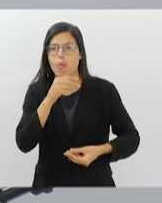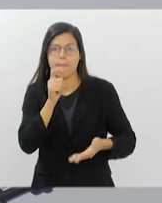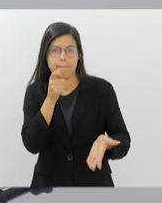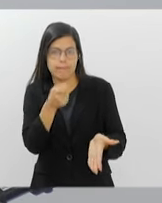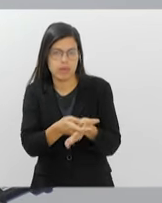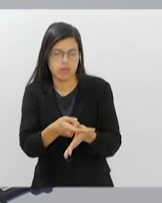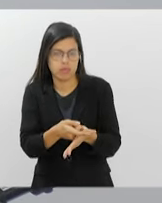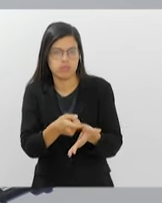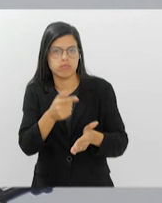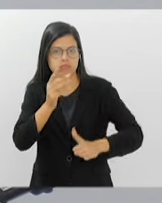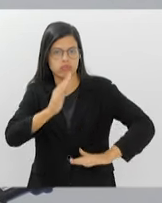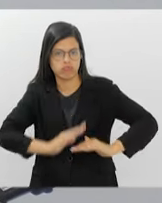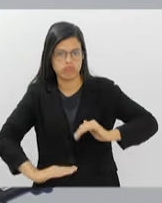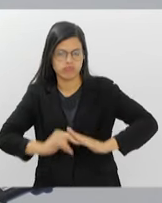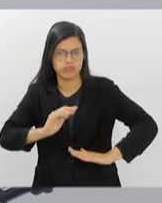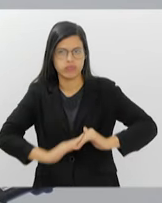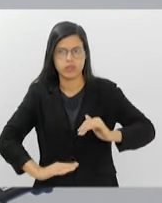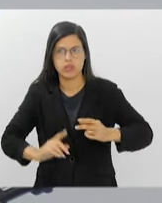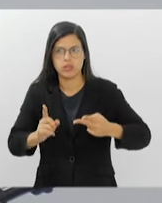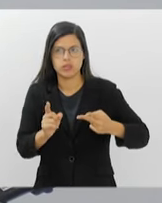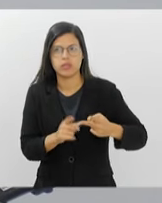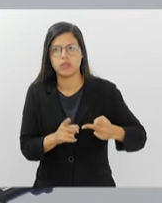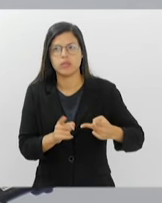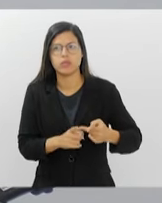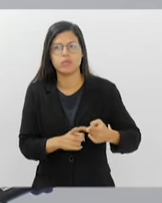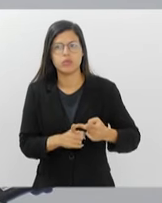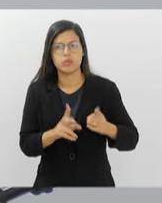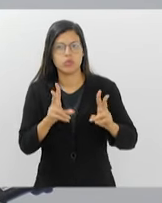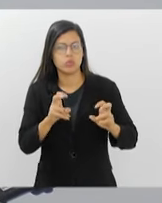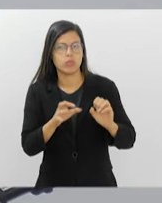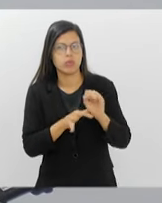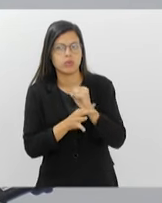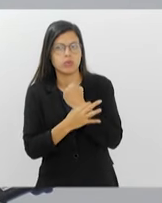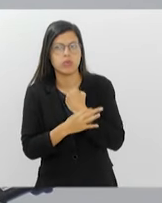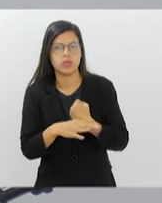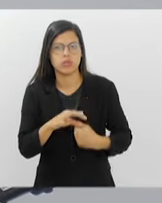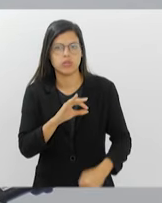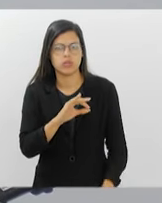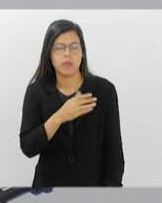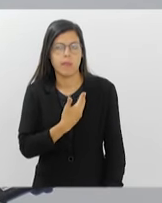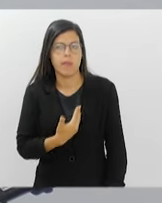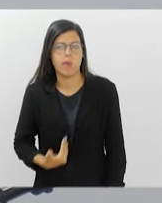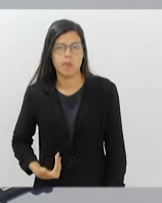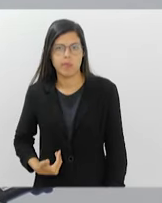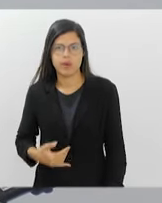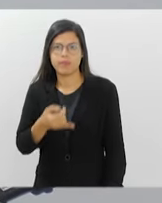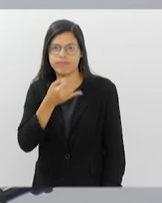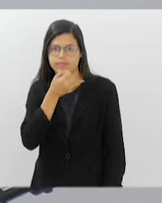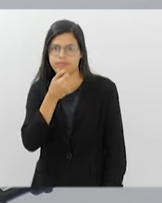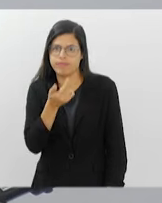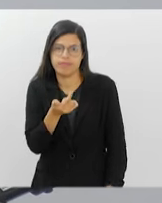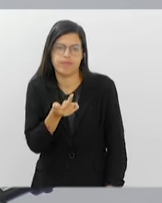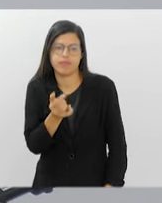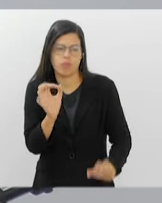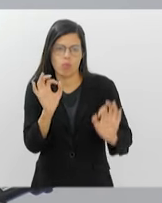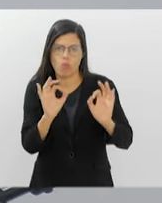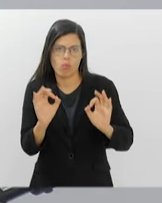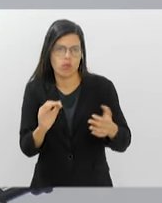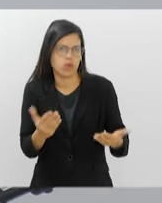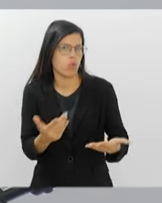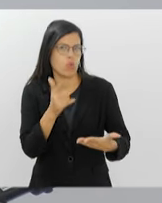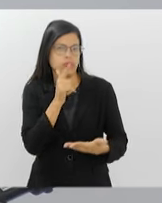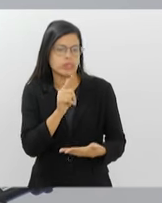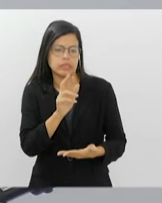profissionais segundo Mais especificamente No que diz respeito à segurança pública que lamento também não não haver ninguém aqui que possa responder